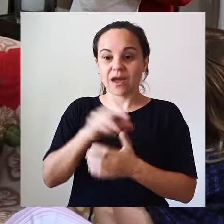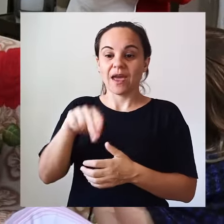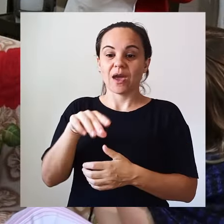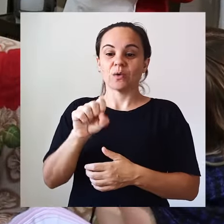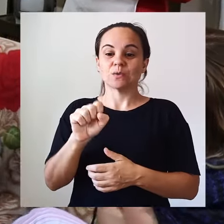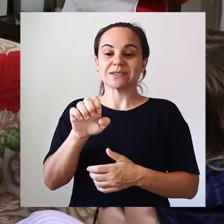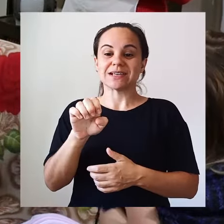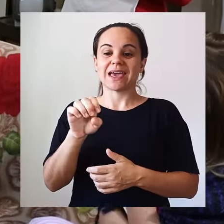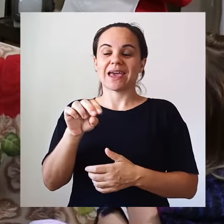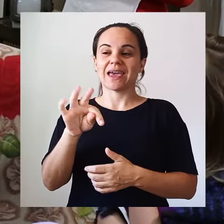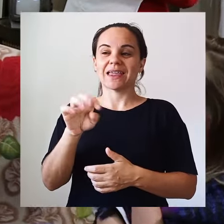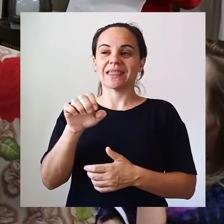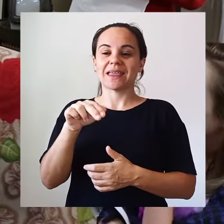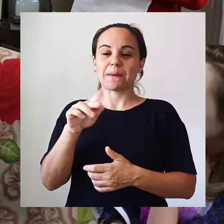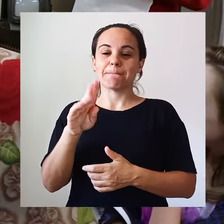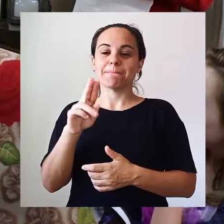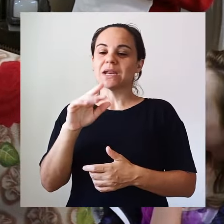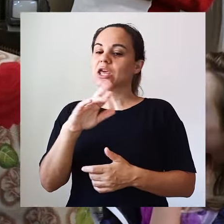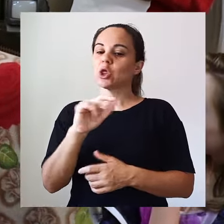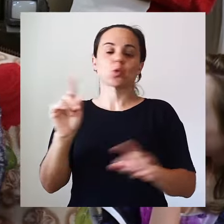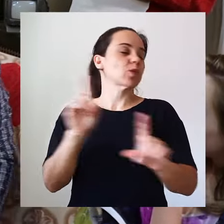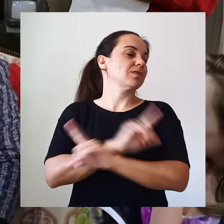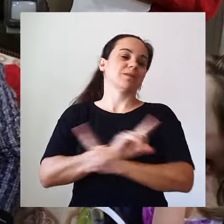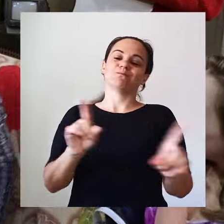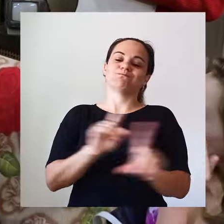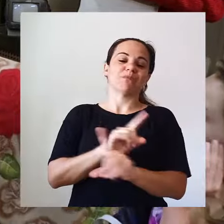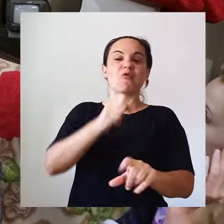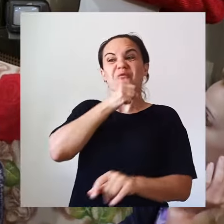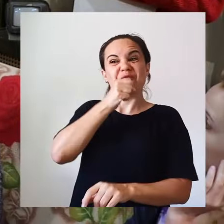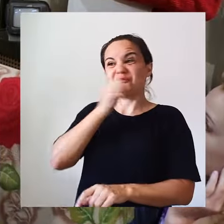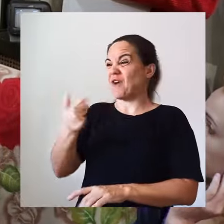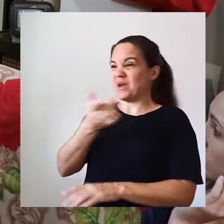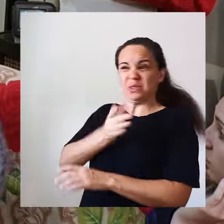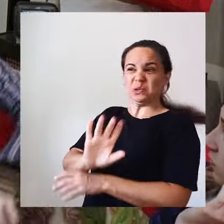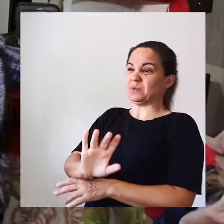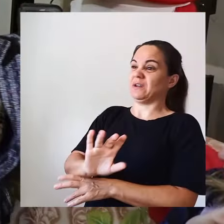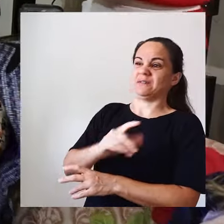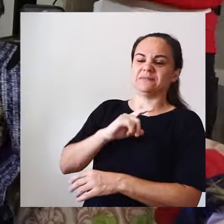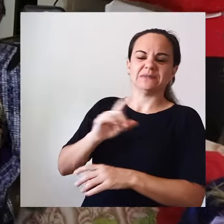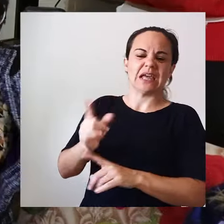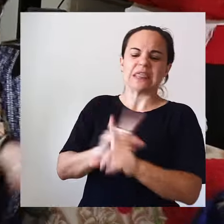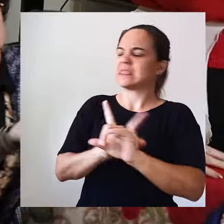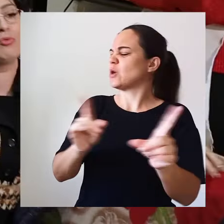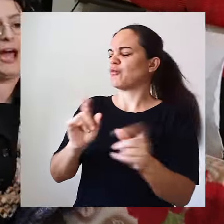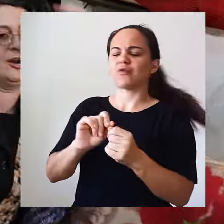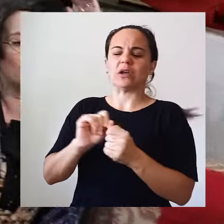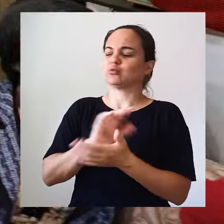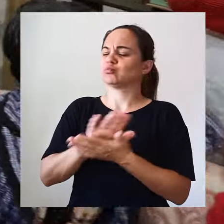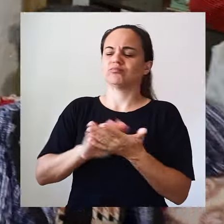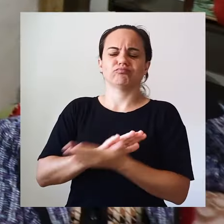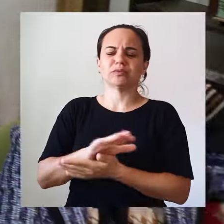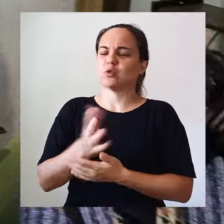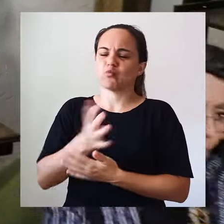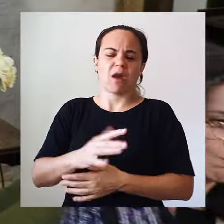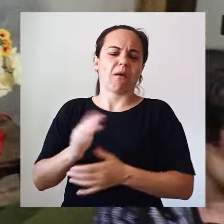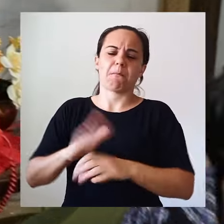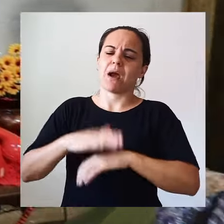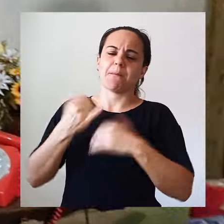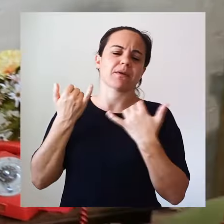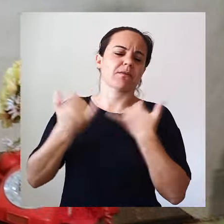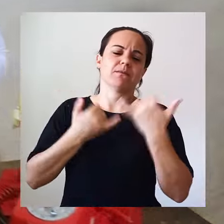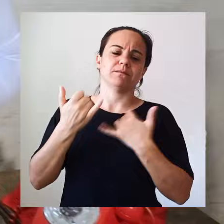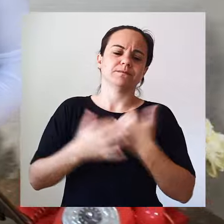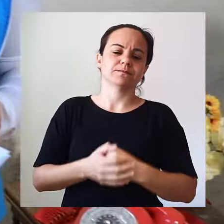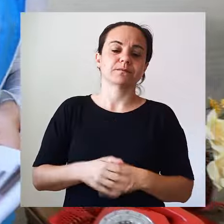Setembrino. Não! Setembrino não! Aquele velho porcatão, não faço! Não faço mais, não quero! Então faz a